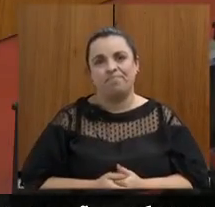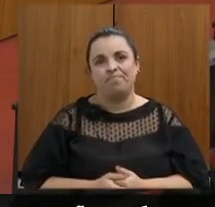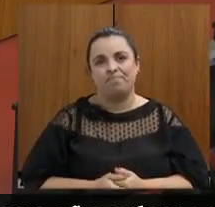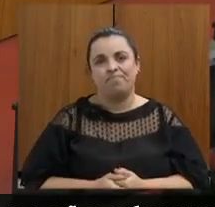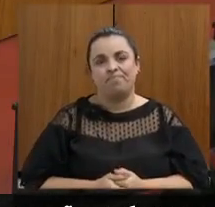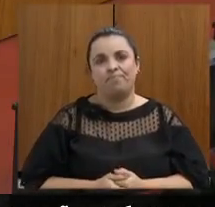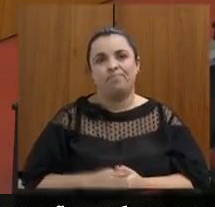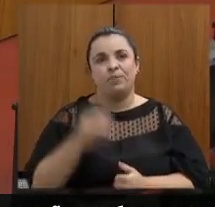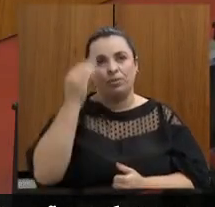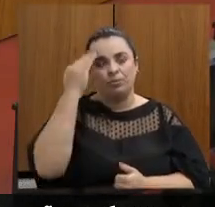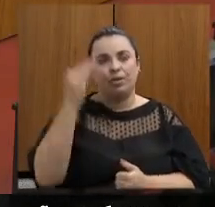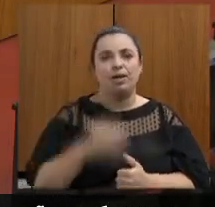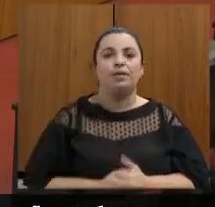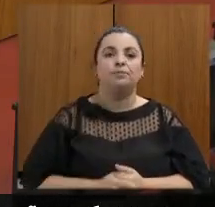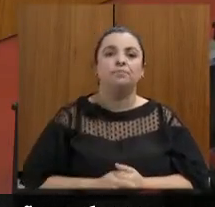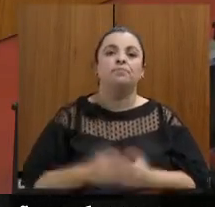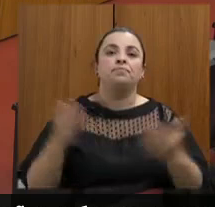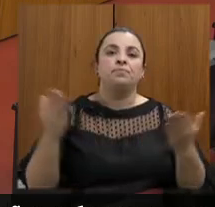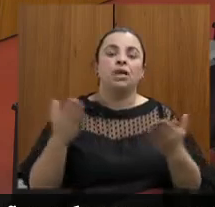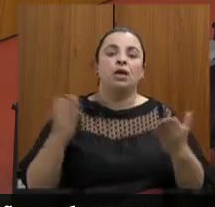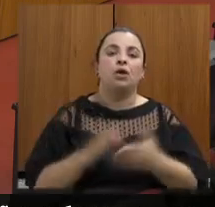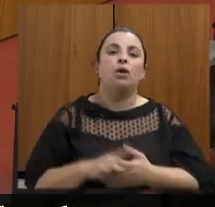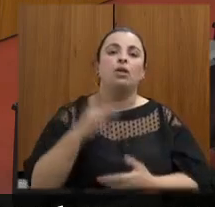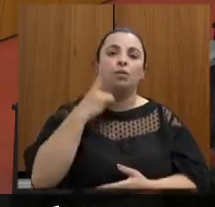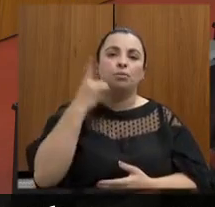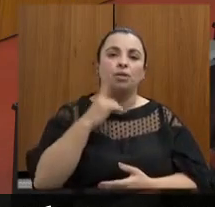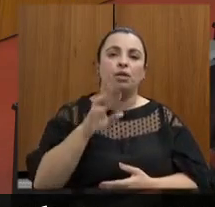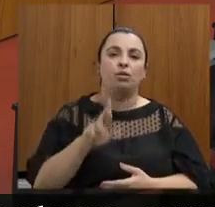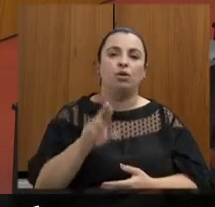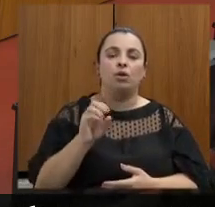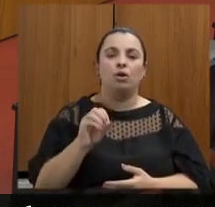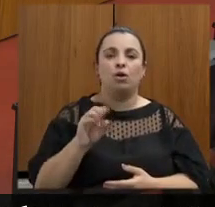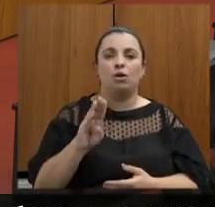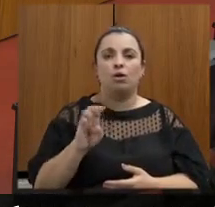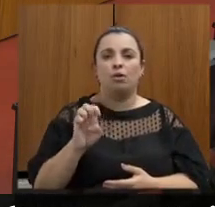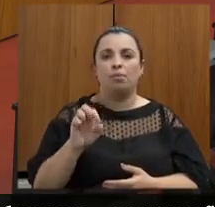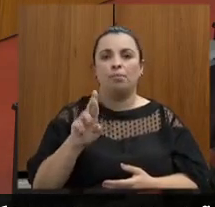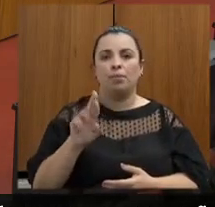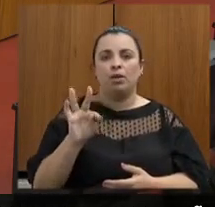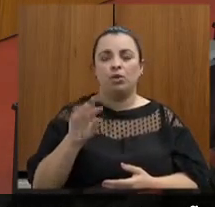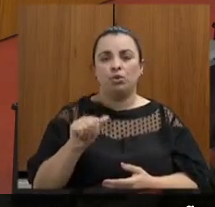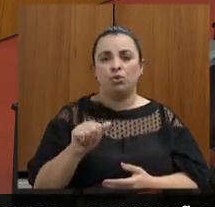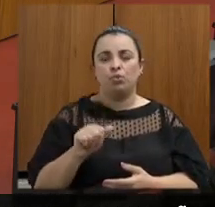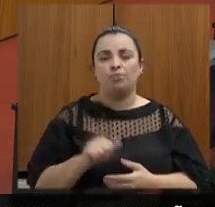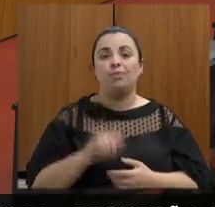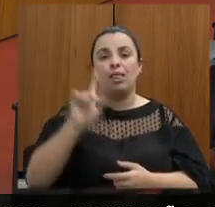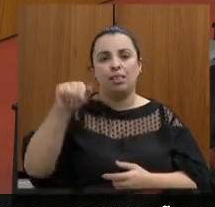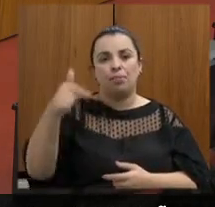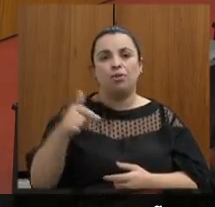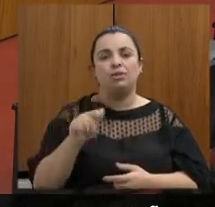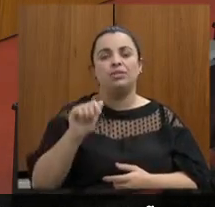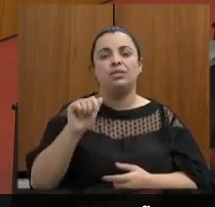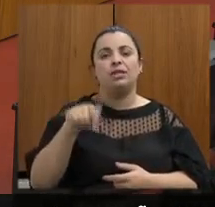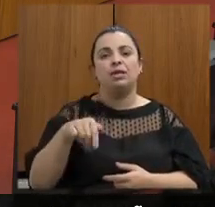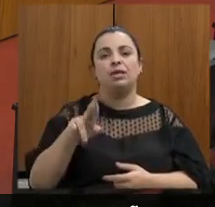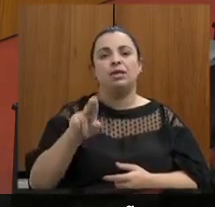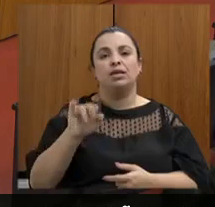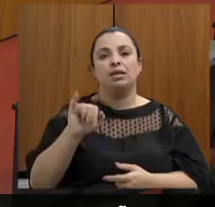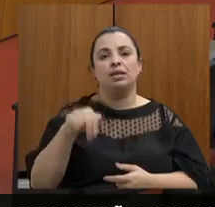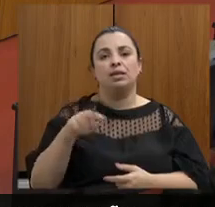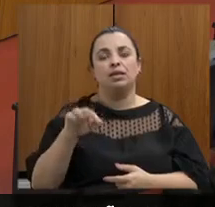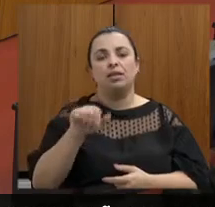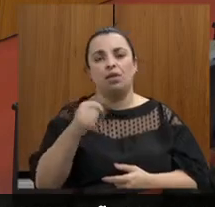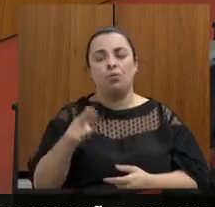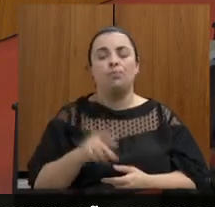nós passamos agora Deputado Roberto Andrade na sequência né então batalha todos os presidentes